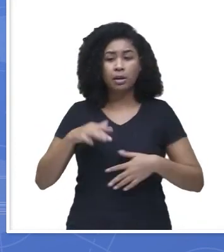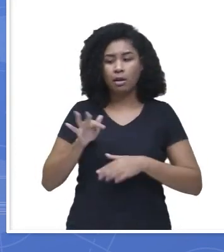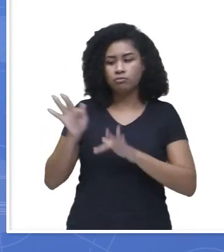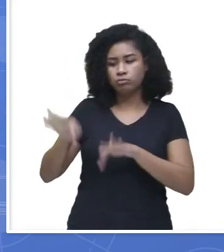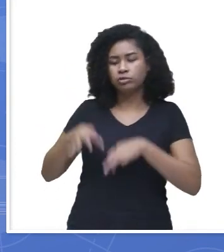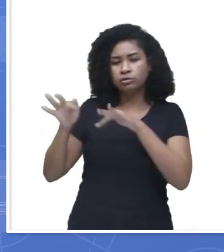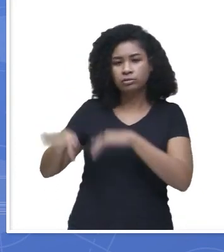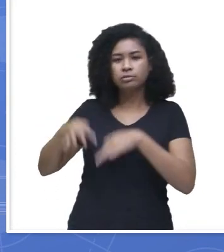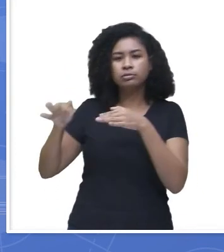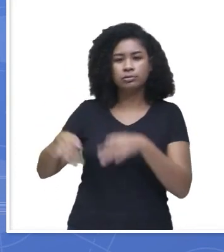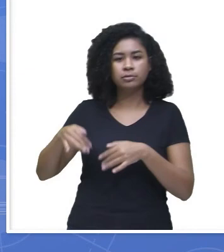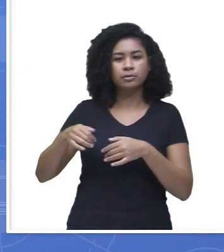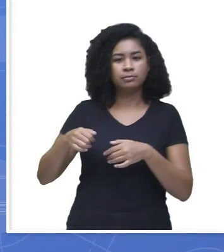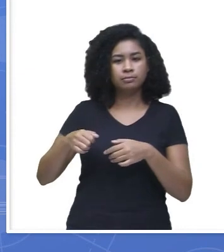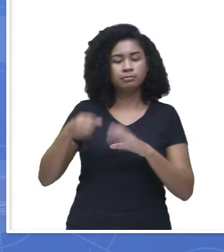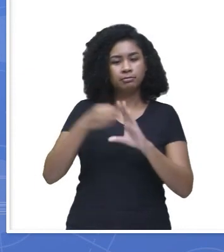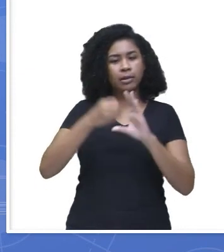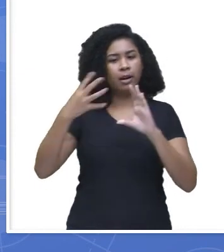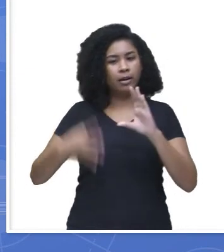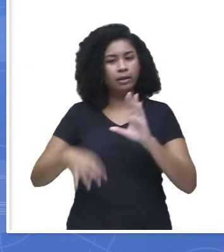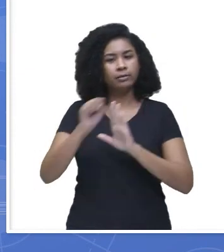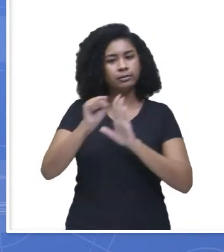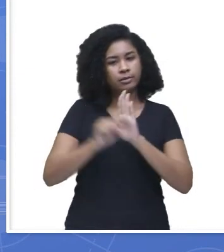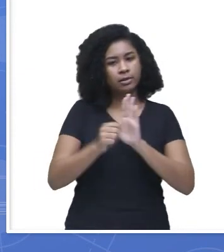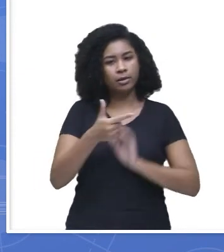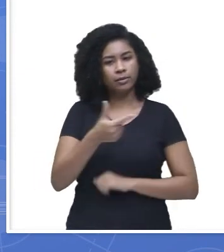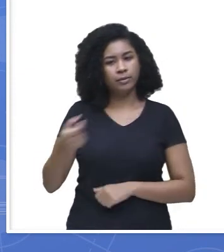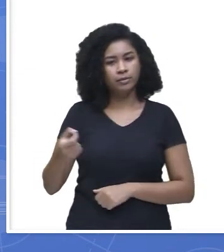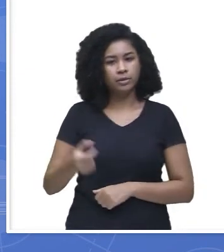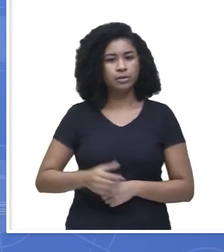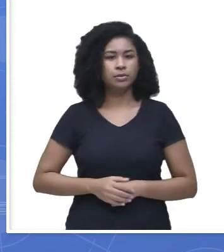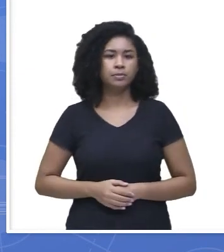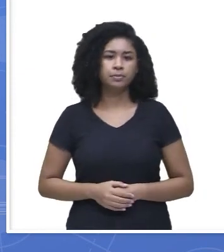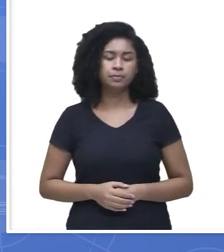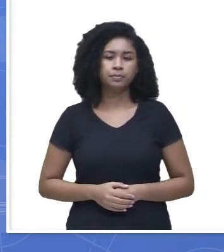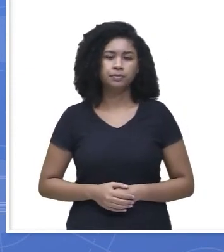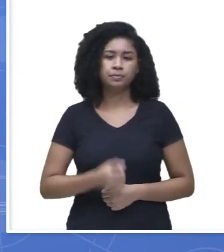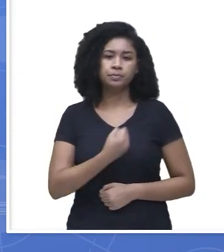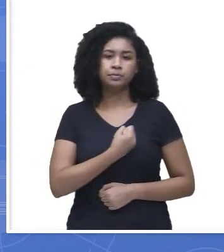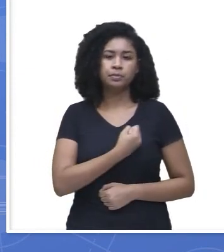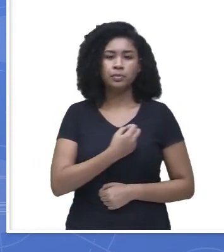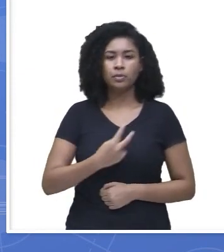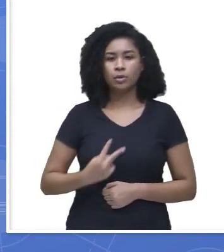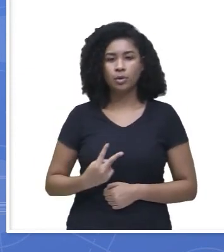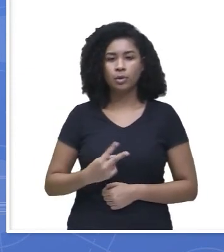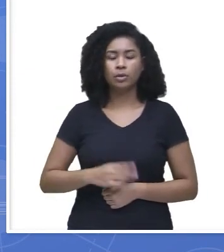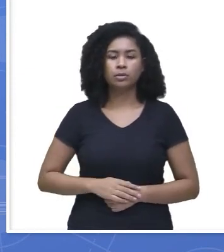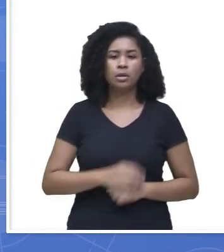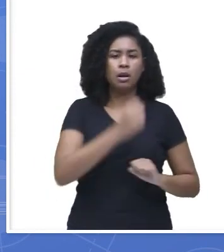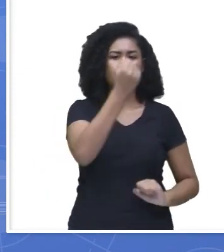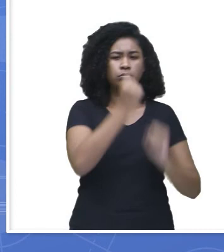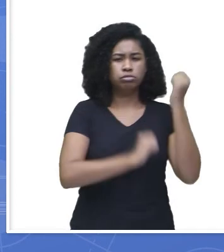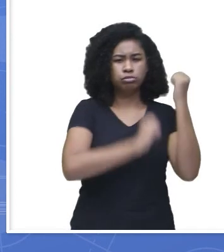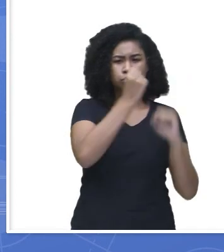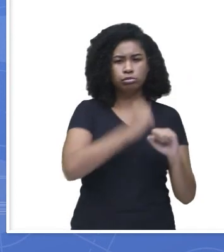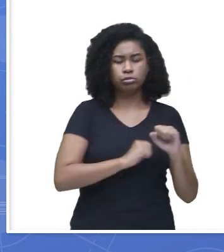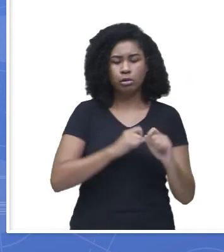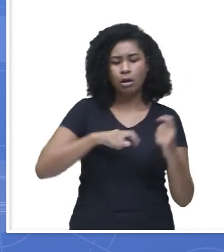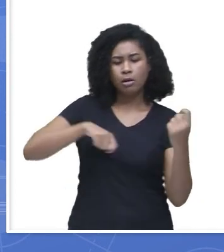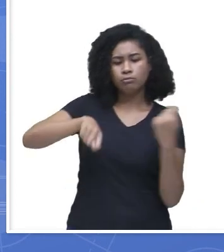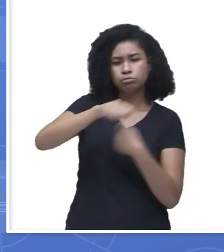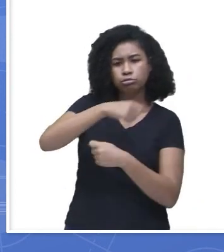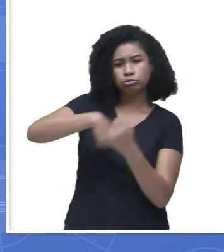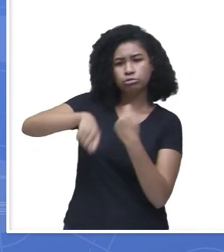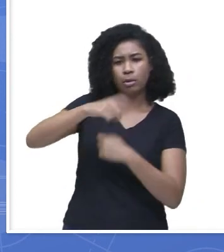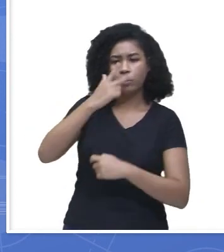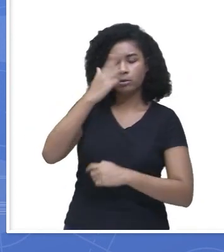a alternativa 1 como correta. Olha a 2. A indústria e o setor financeiro se desenvolveram muito ao longo do